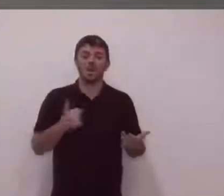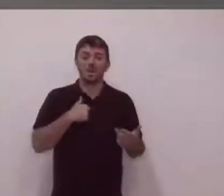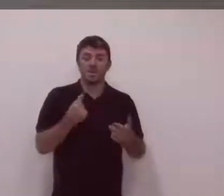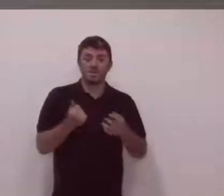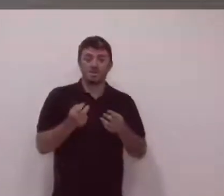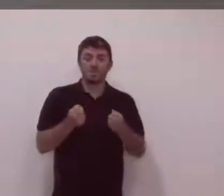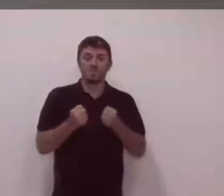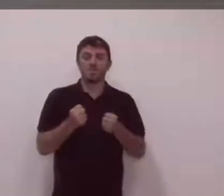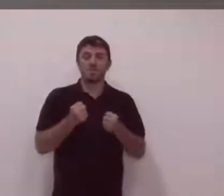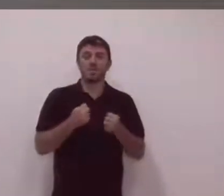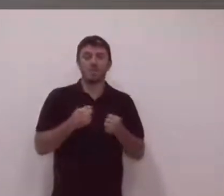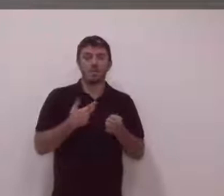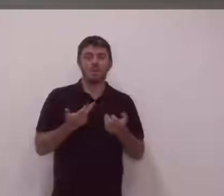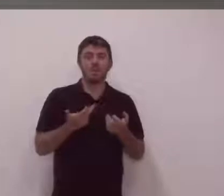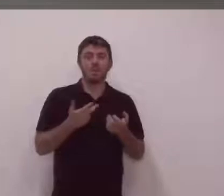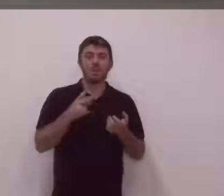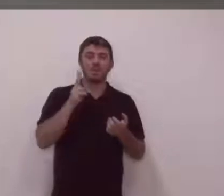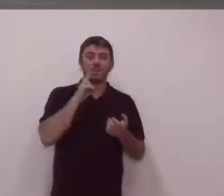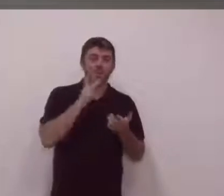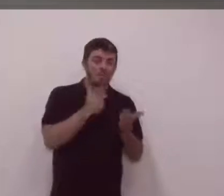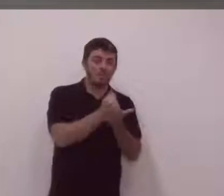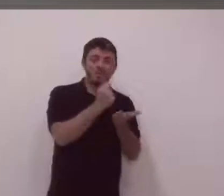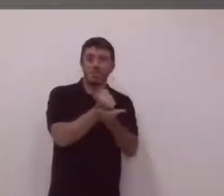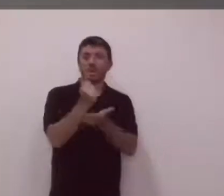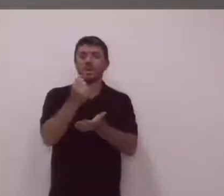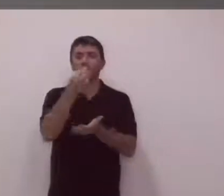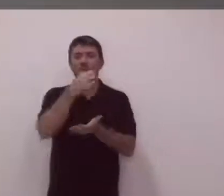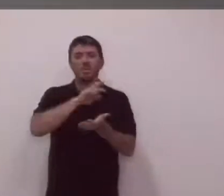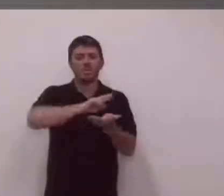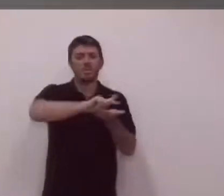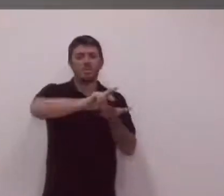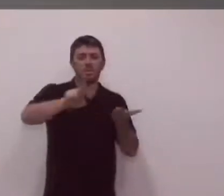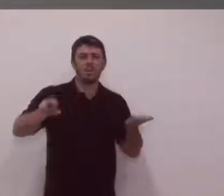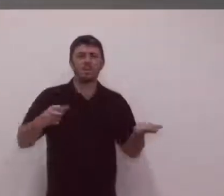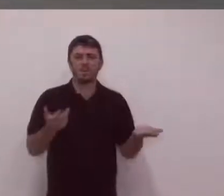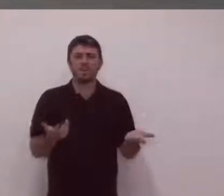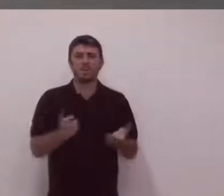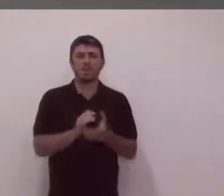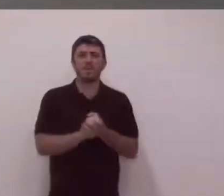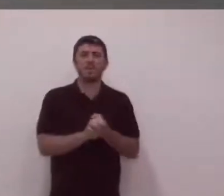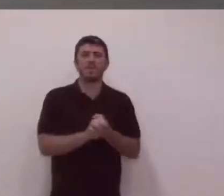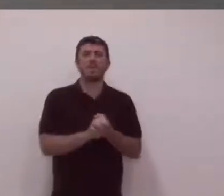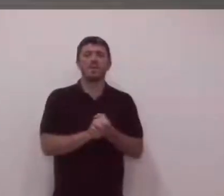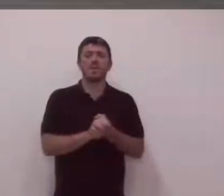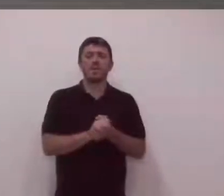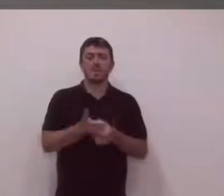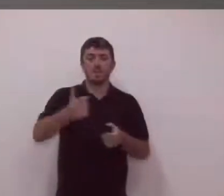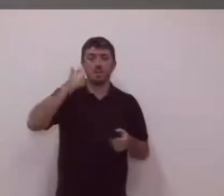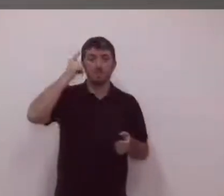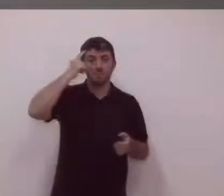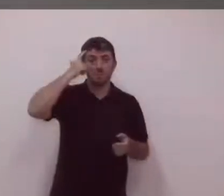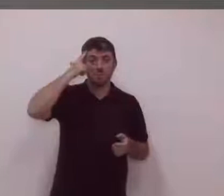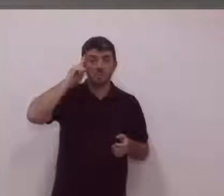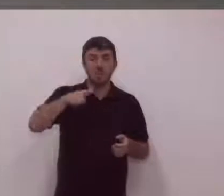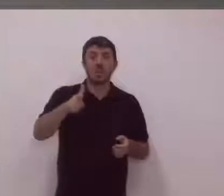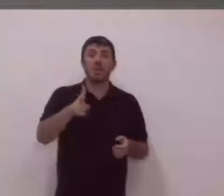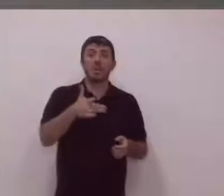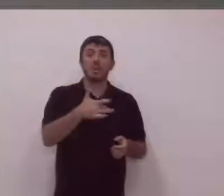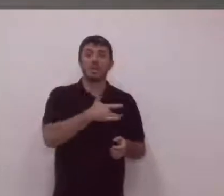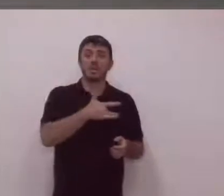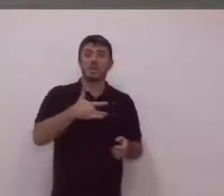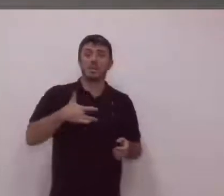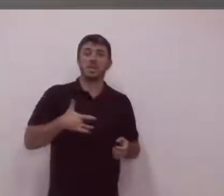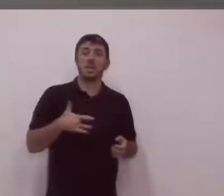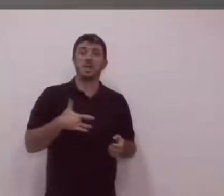tudo mais infelizmente aliás falando em saúde se a gente fosse pensar assim o orçamento ele ficaria todo para a saúde não há o que se falar